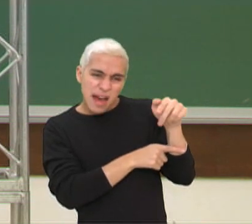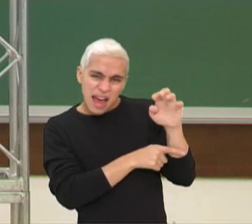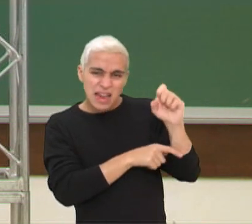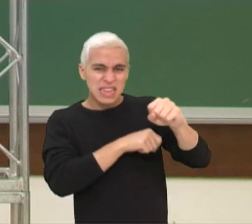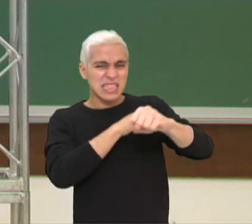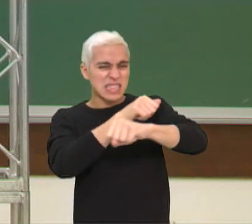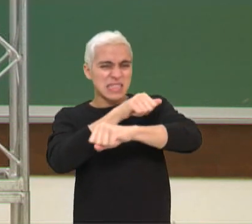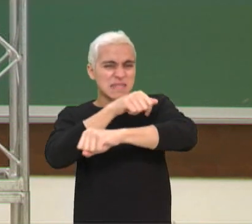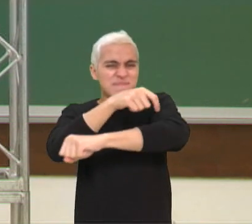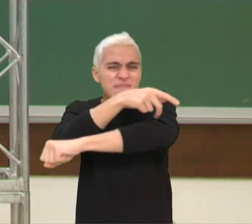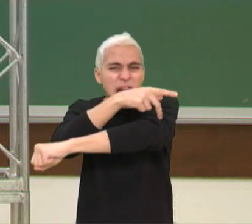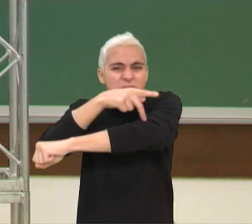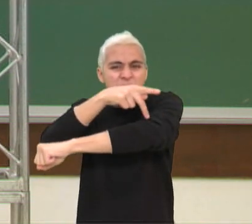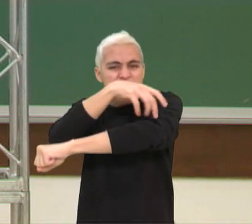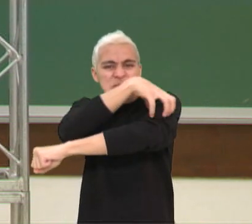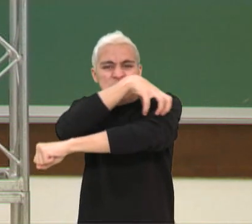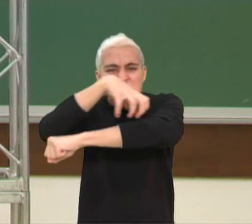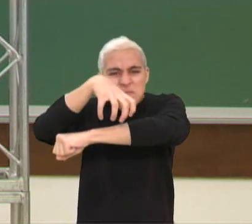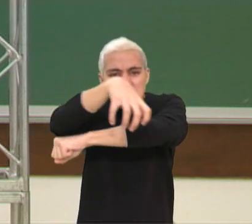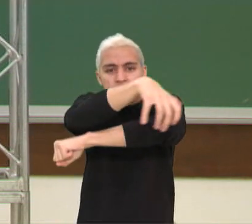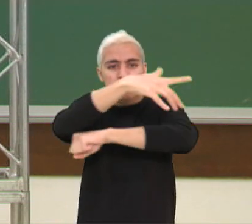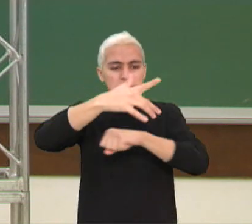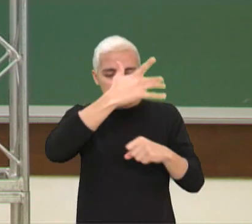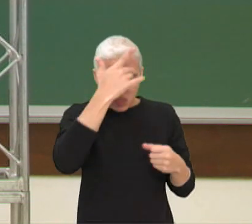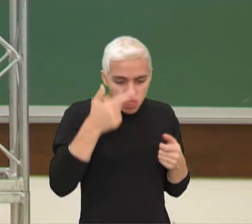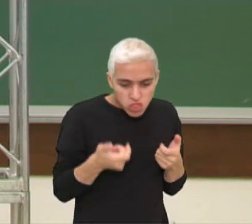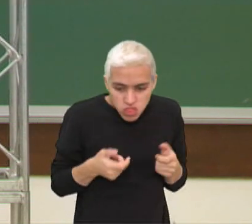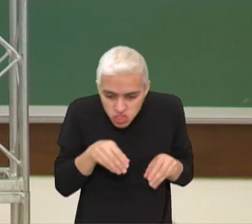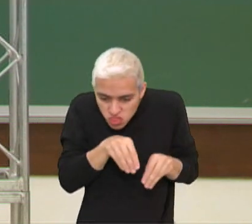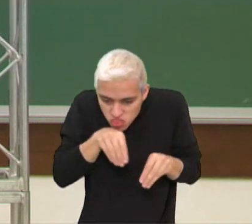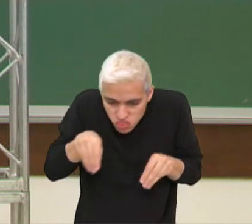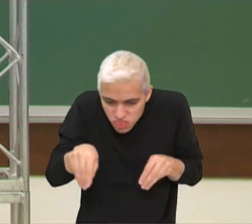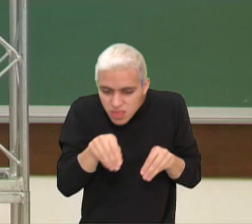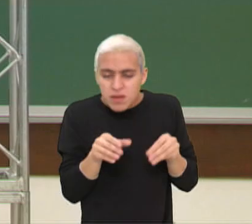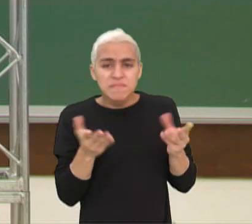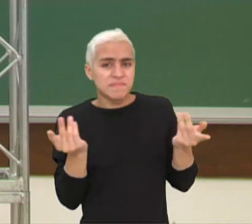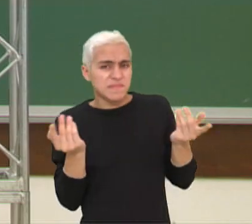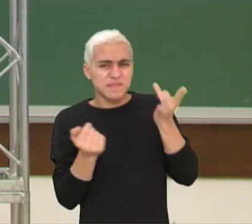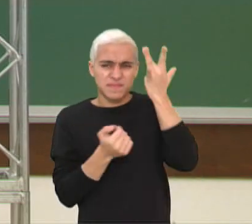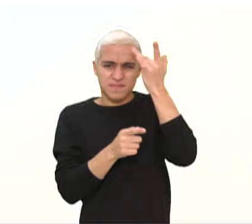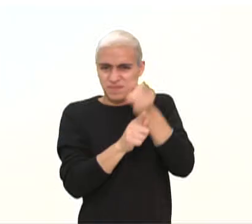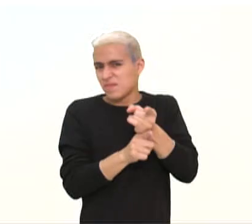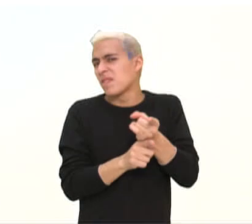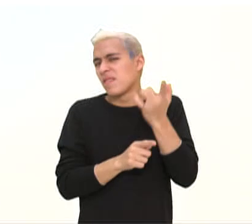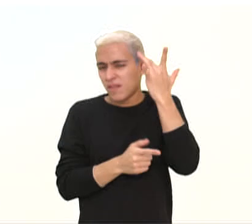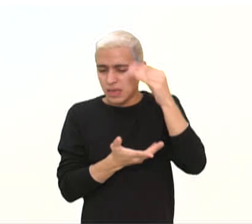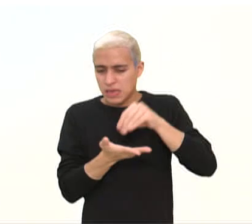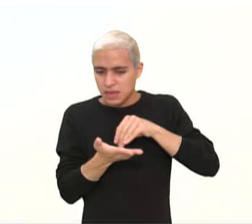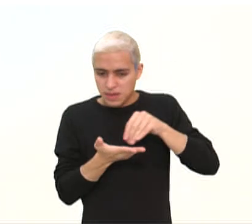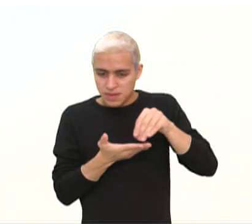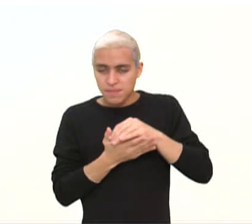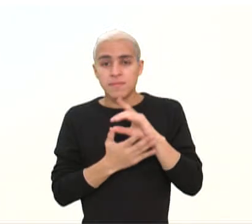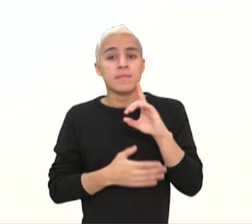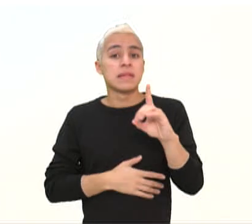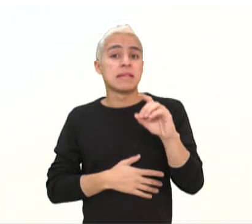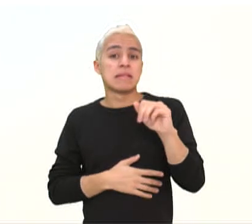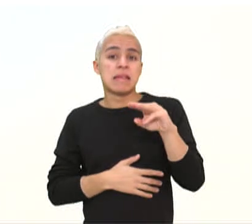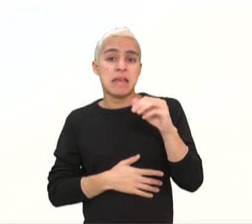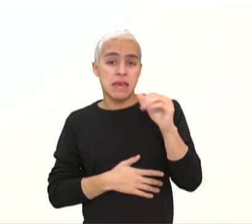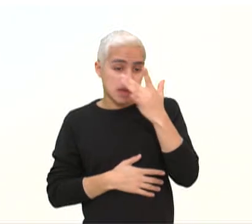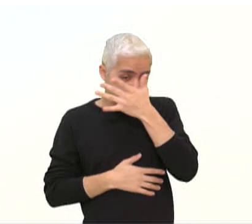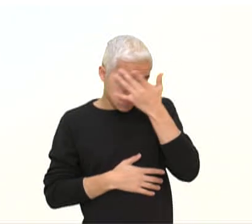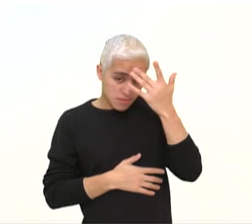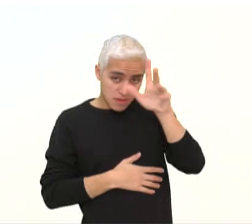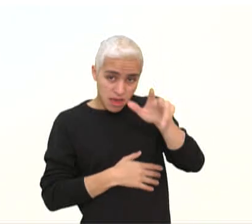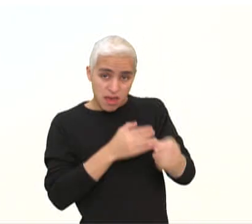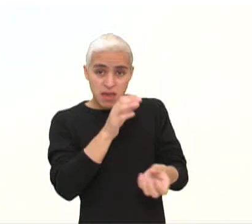tabuleiro, né? Tanto serve para a dama quanto para o xadrez. Então ele é bem fácil de se encontrar e jogar, né? O jogo de damas, quando os africanos